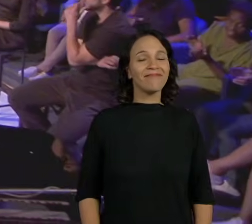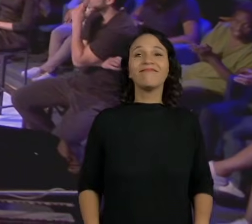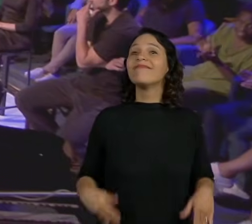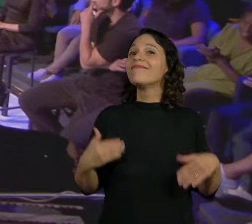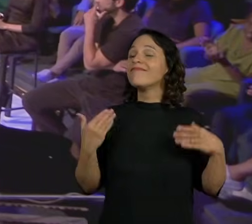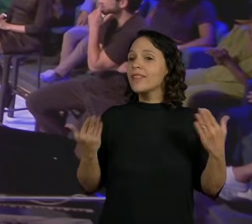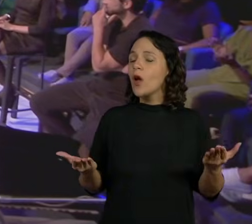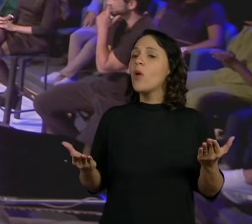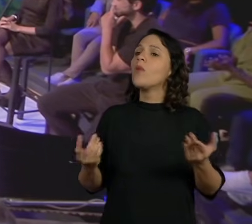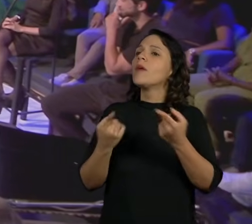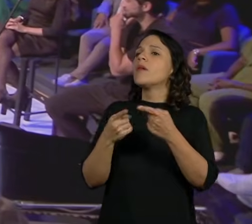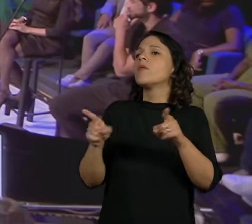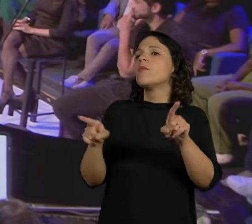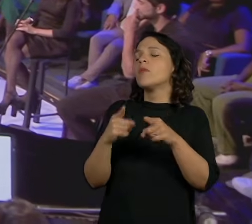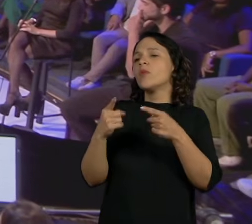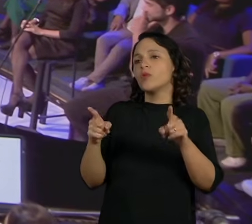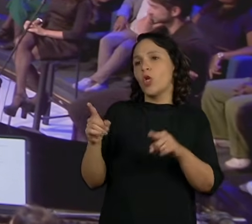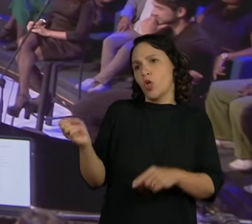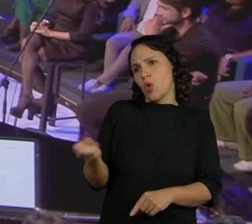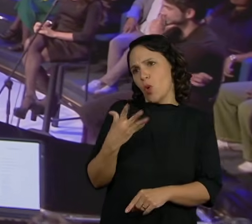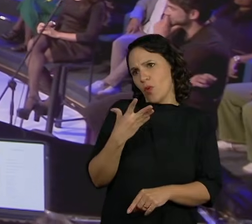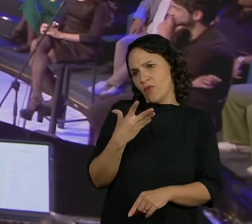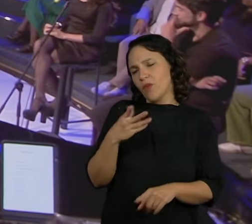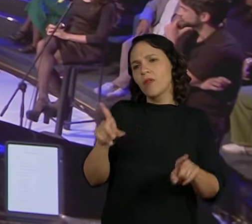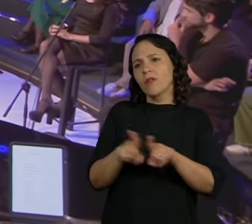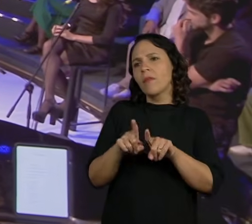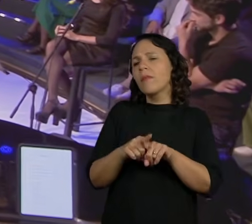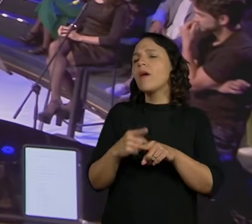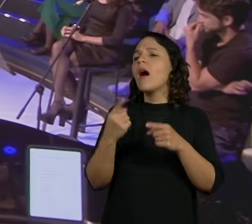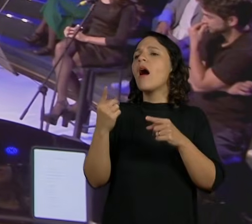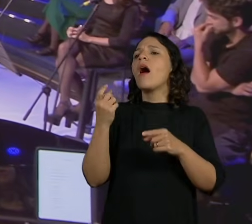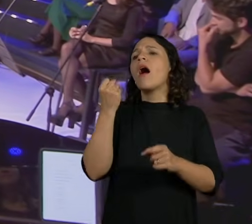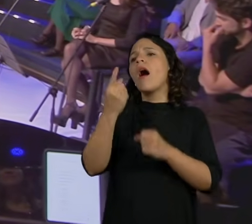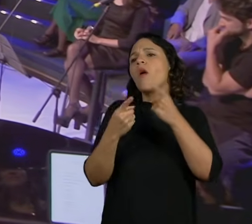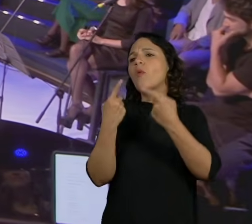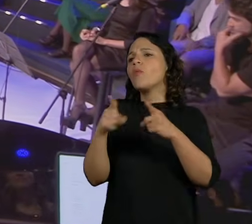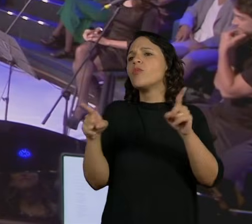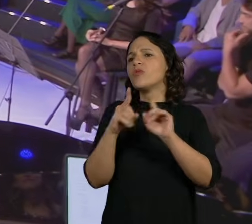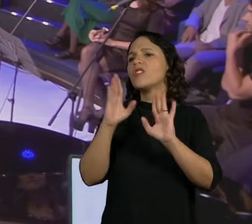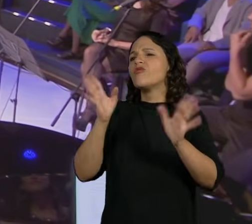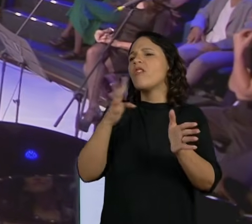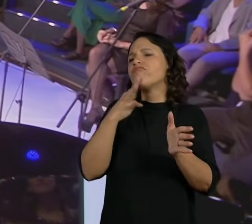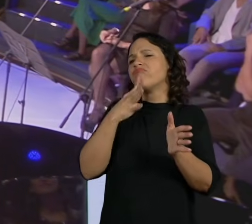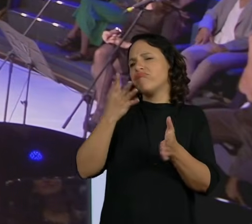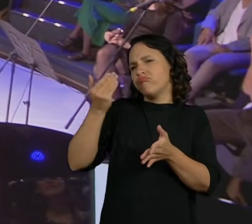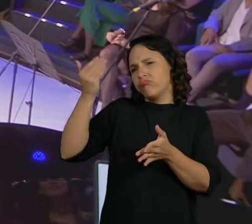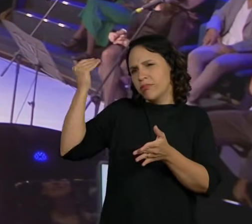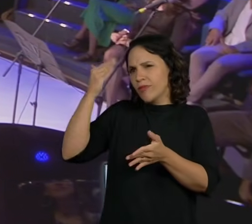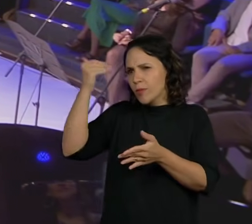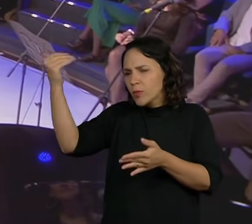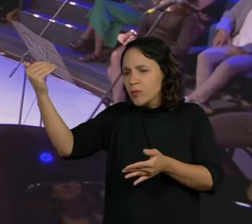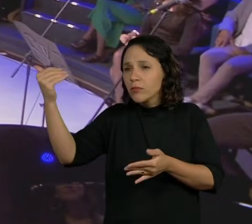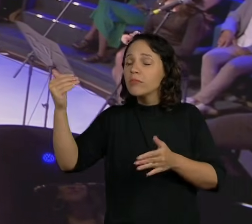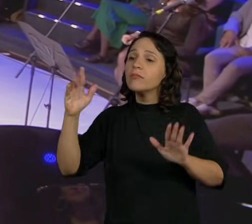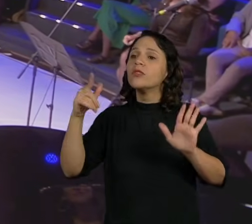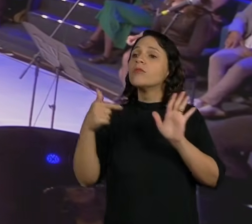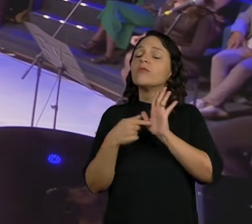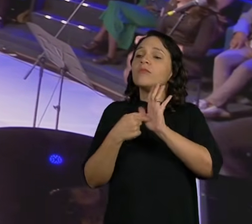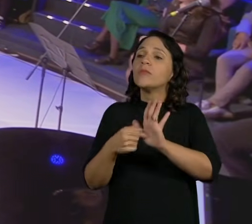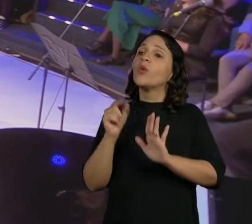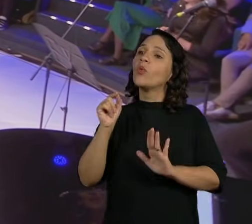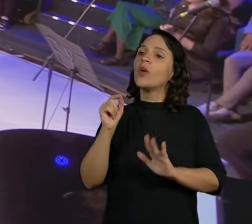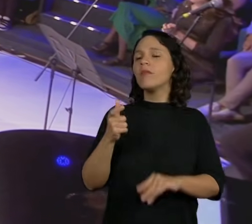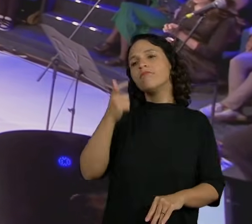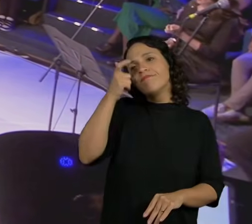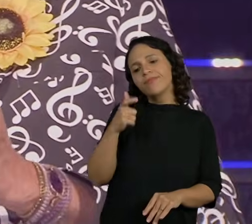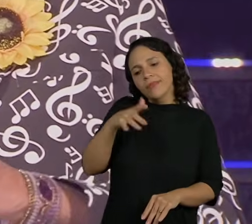E com músicas inéditas e algumas que não são inéditas, mas de forma que fez assim uma amostra do que é o Falcão MPB,